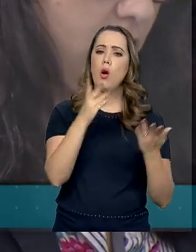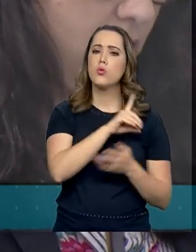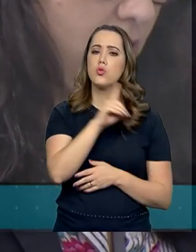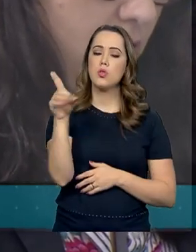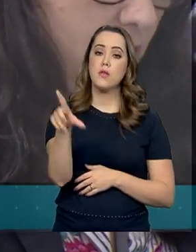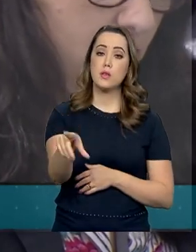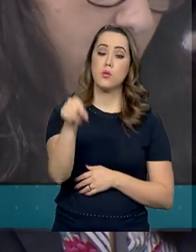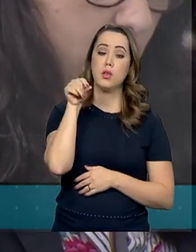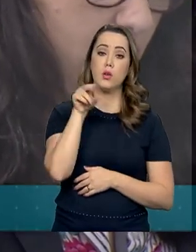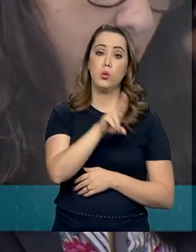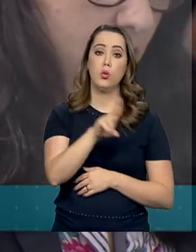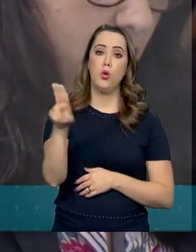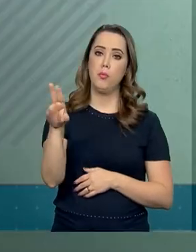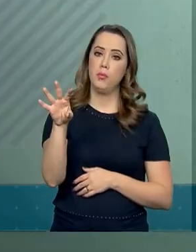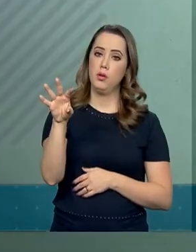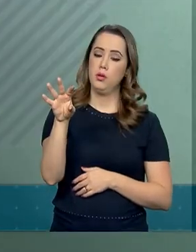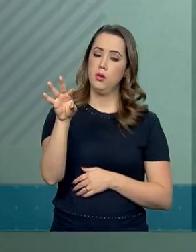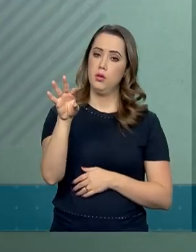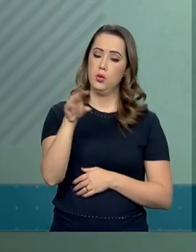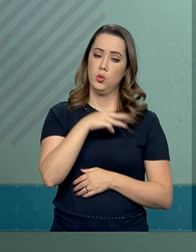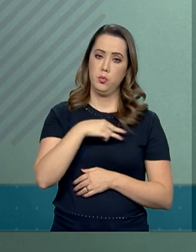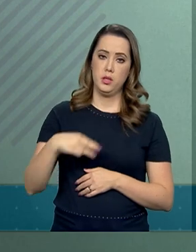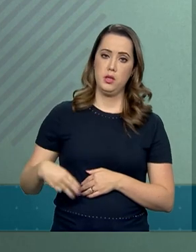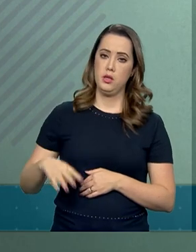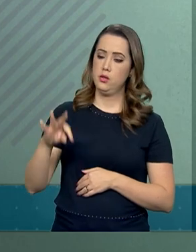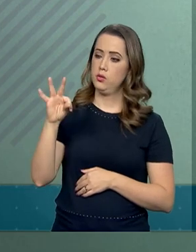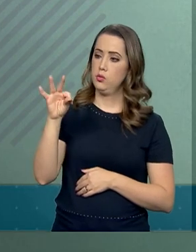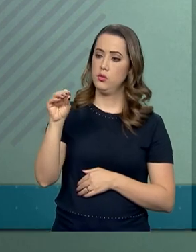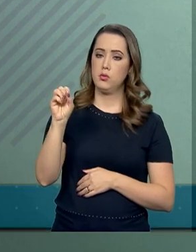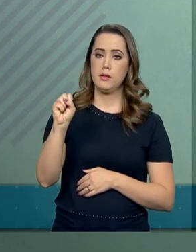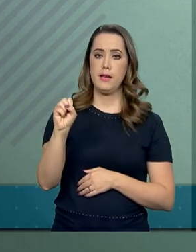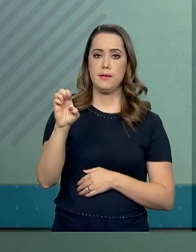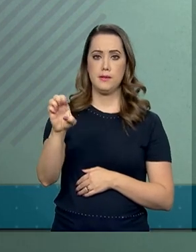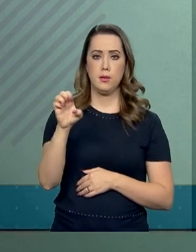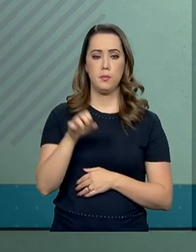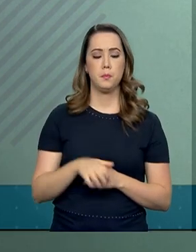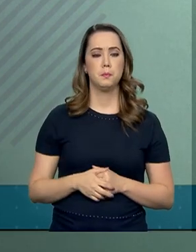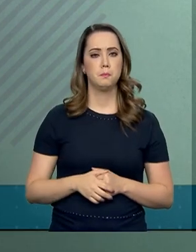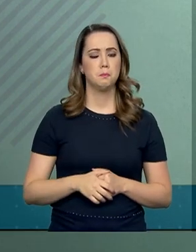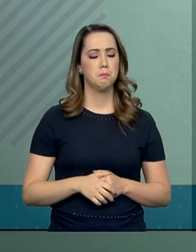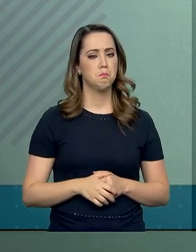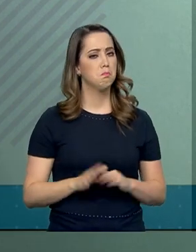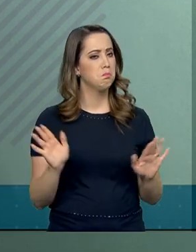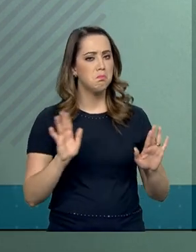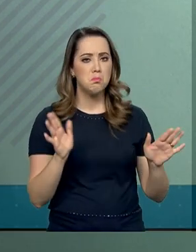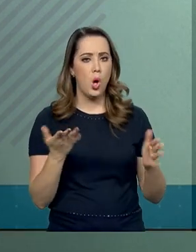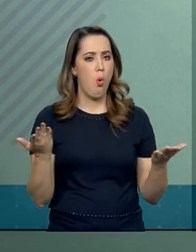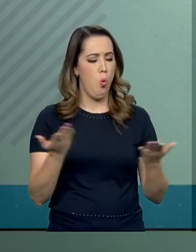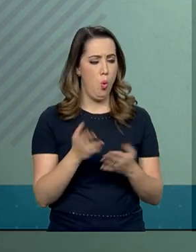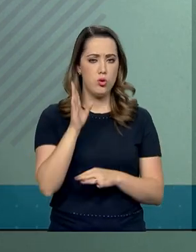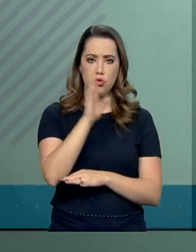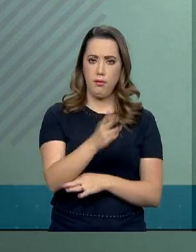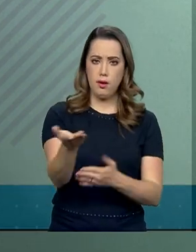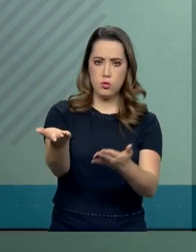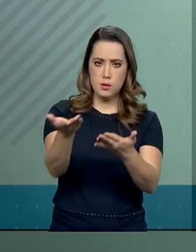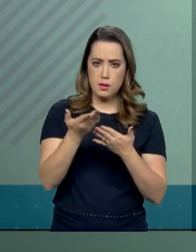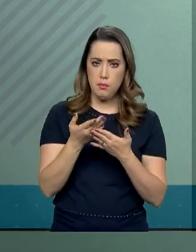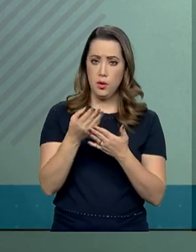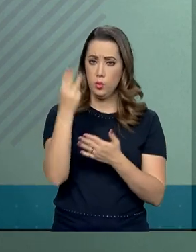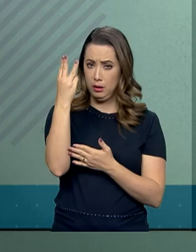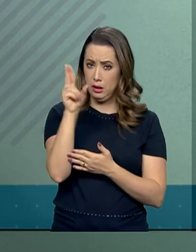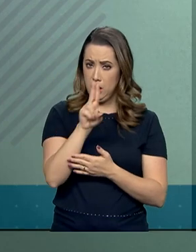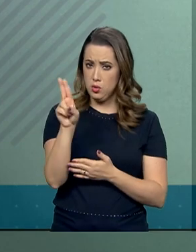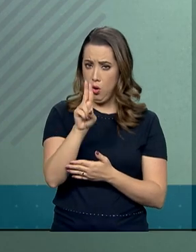seja será escolhido não não deu indicação ele recebeu oficialmente a lista tríplice hoje à tarde e conversou